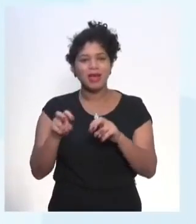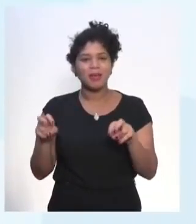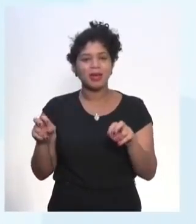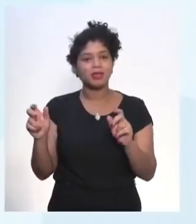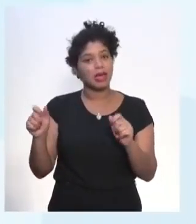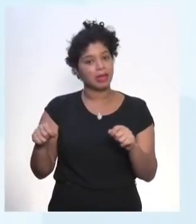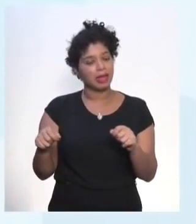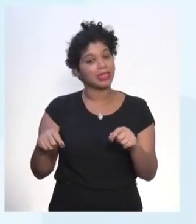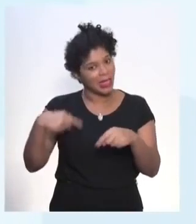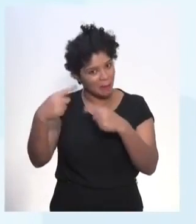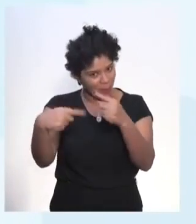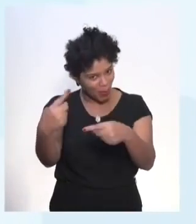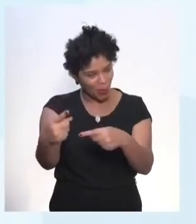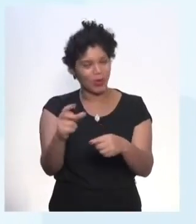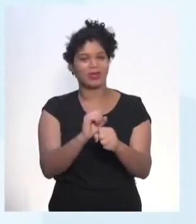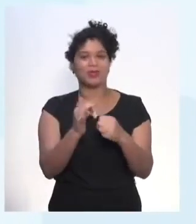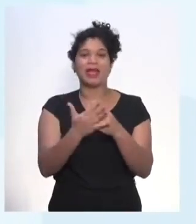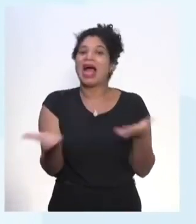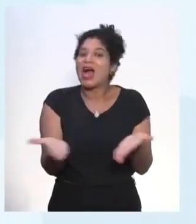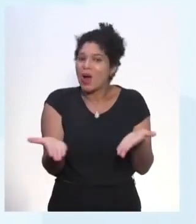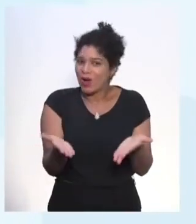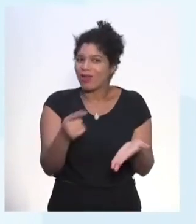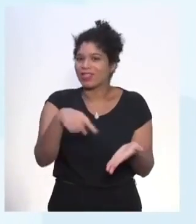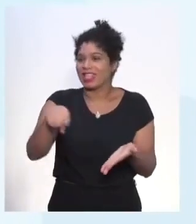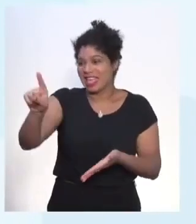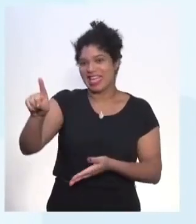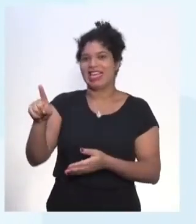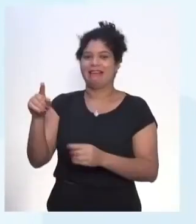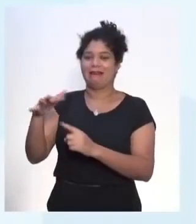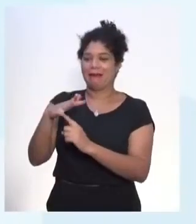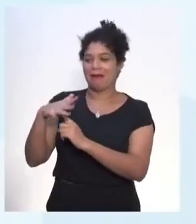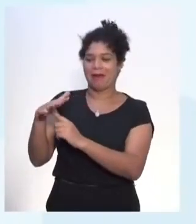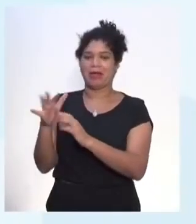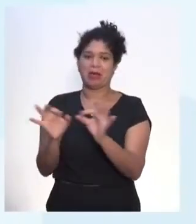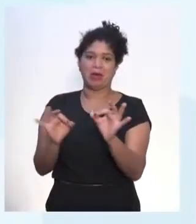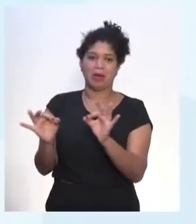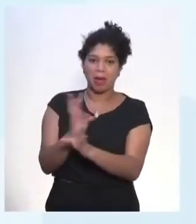o período de pandemia, tá, gente? Nesse momento não é para ninguém se reunir e fazer